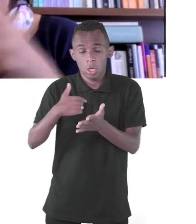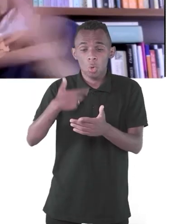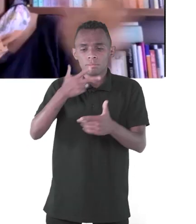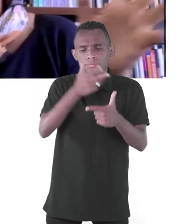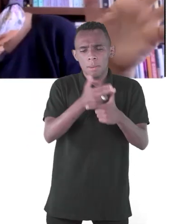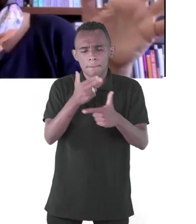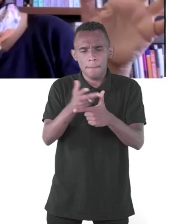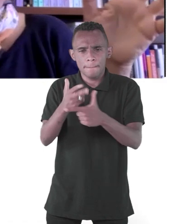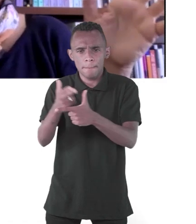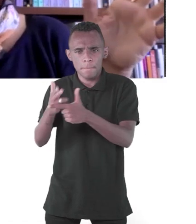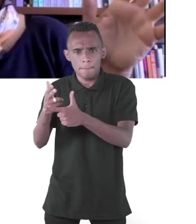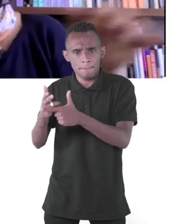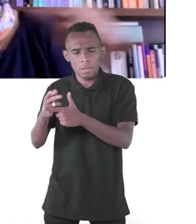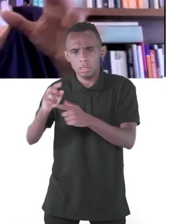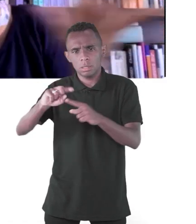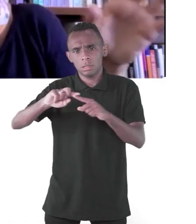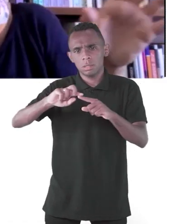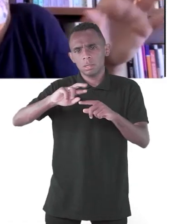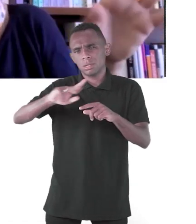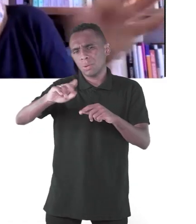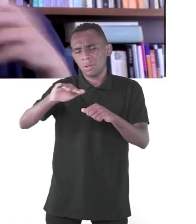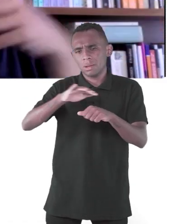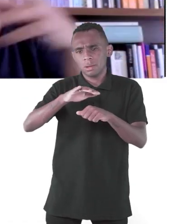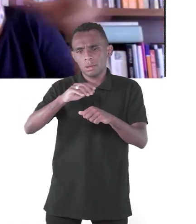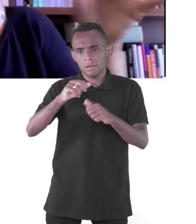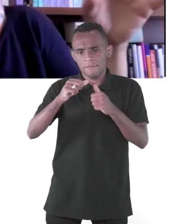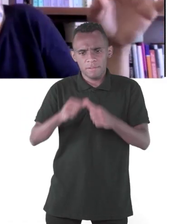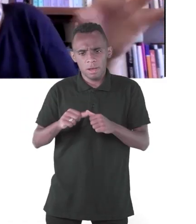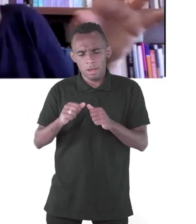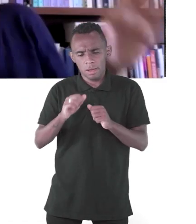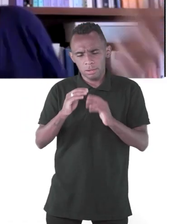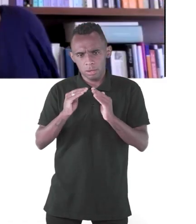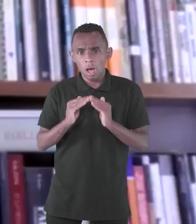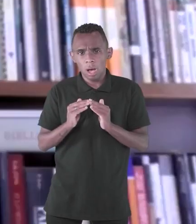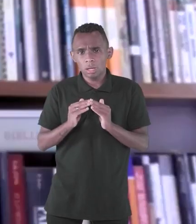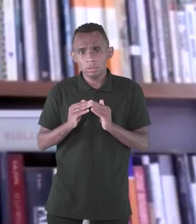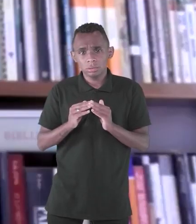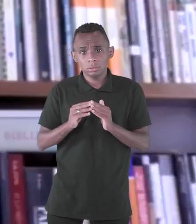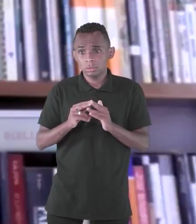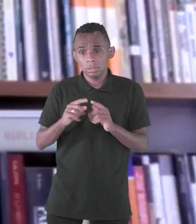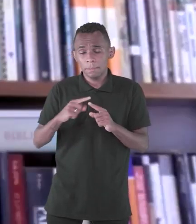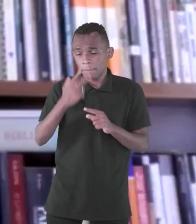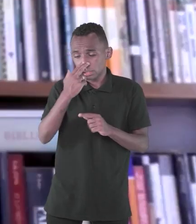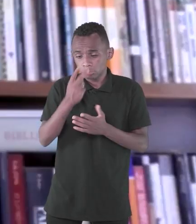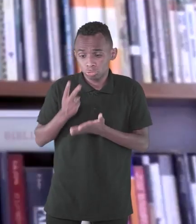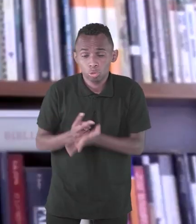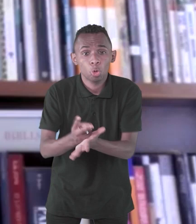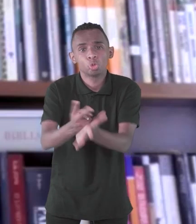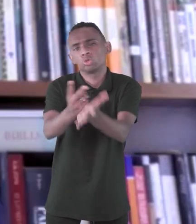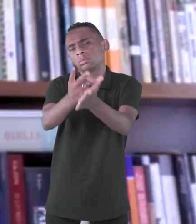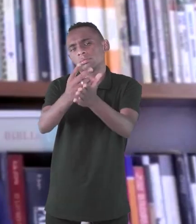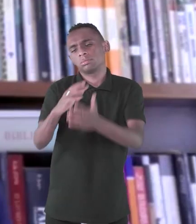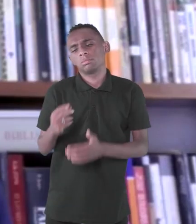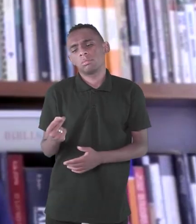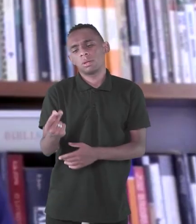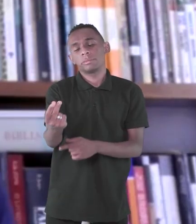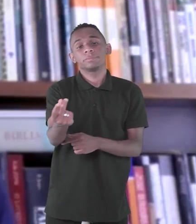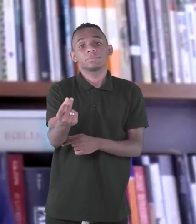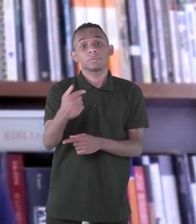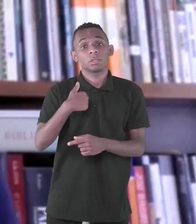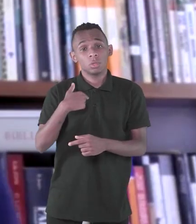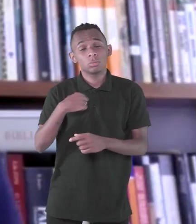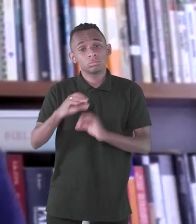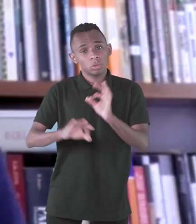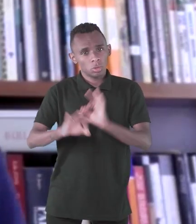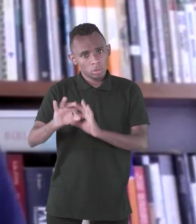essa infinitena, como eu chamo, né? Porque isso não é uma quarentena, isso é uma infinitena. Então, eu estou fazendo o Peixe Voador, que é uma